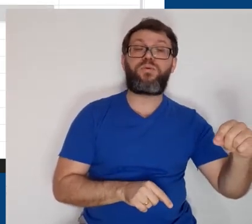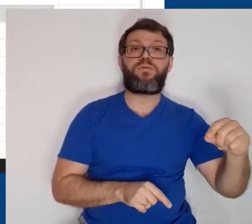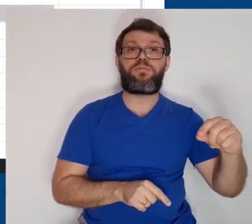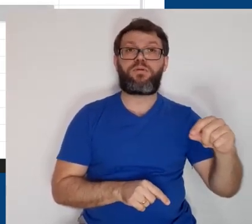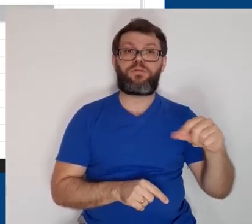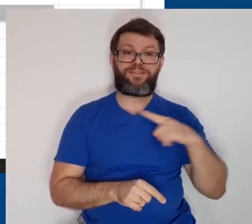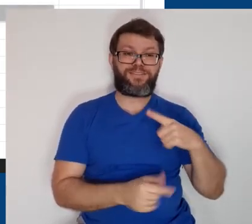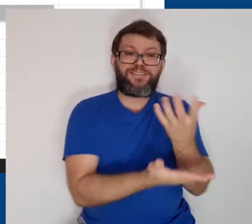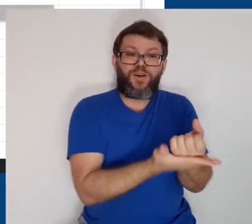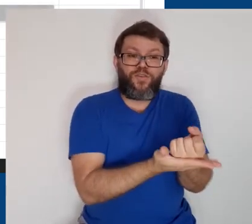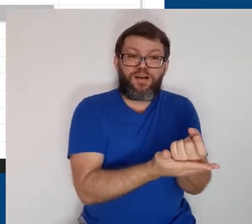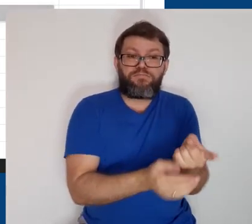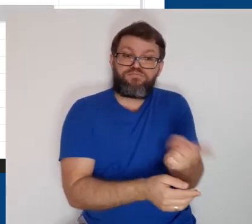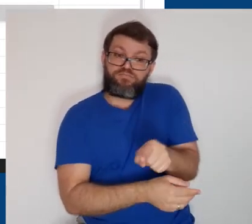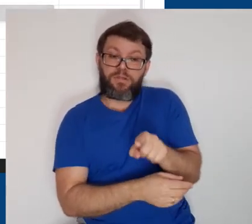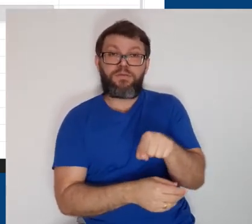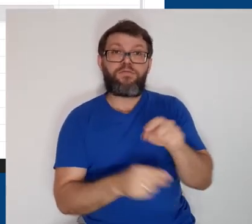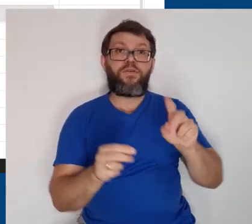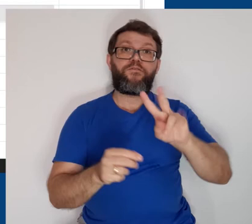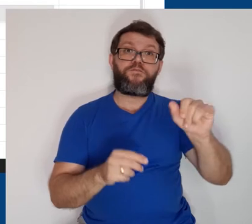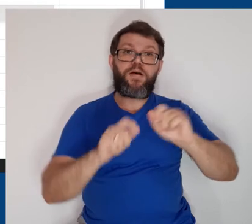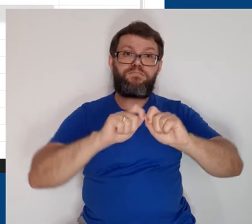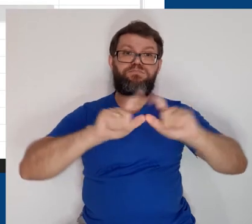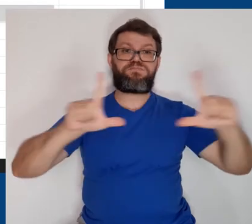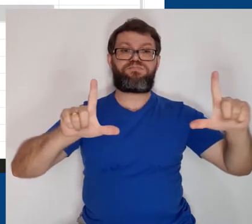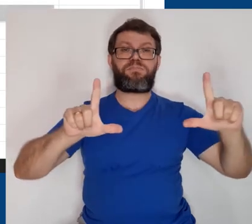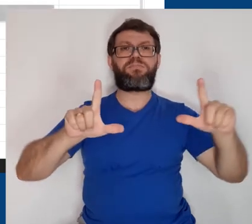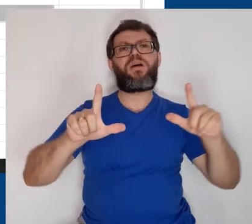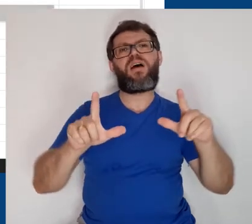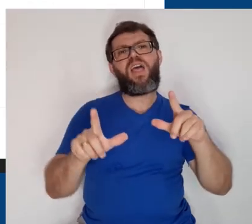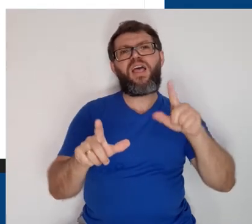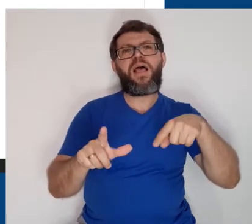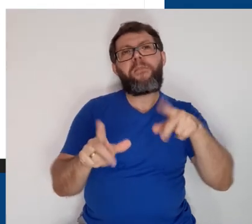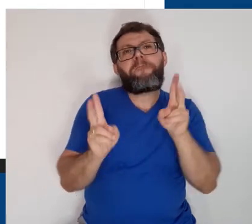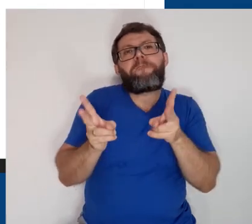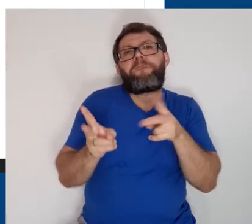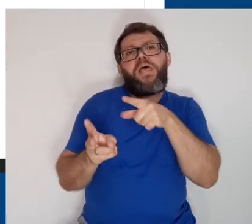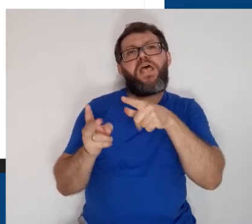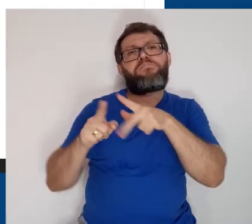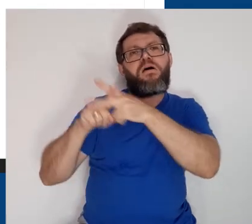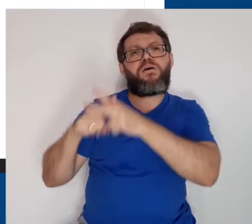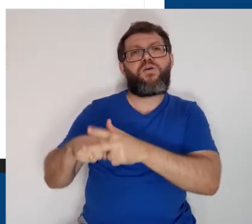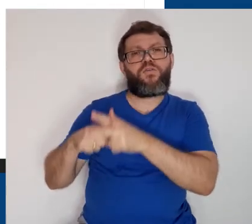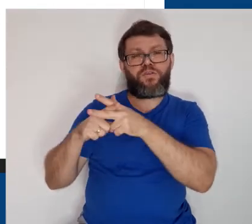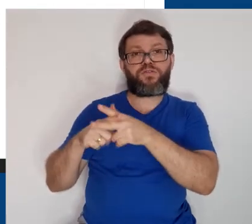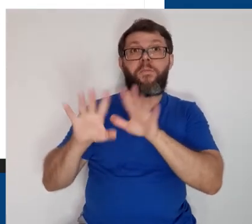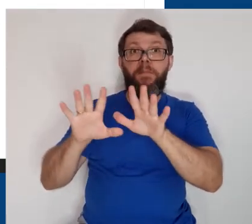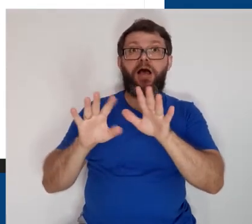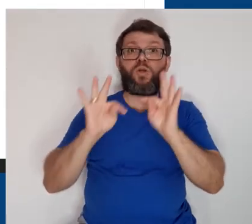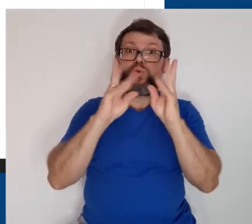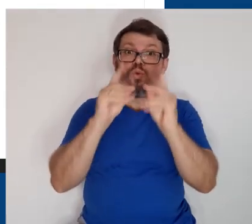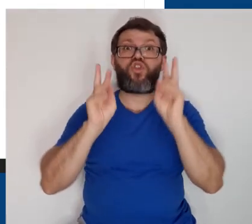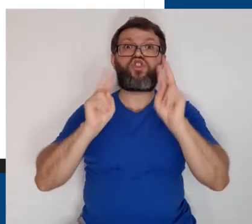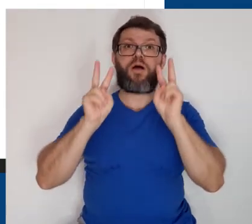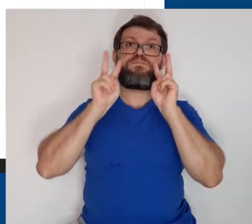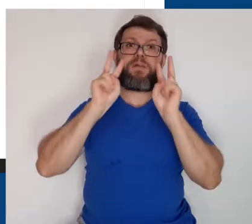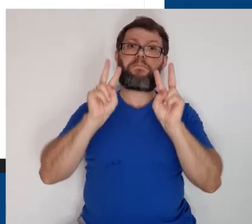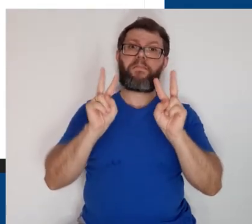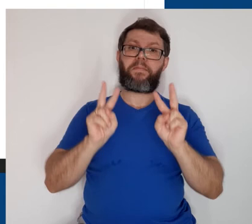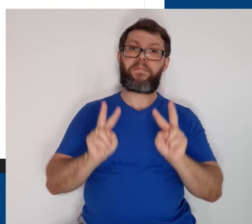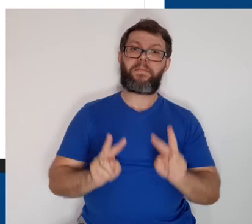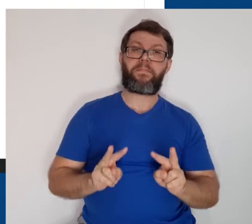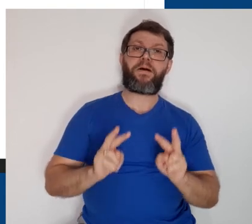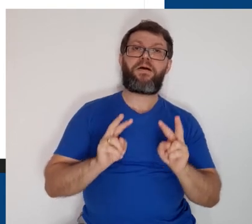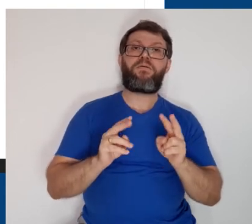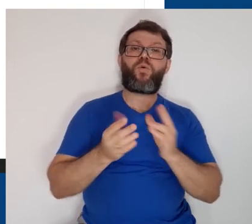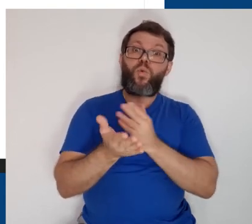esse evento clicando em mais opções ao lado do botão salvar você abre uma janela que tem praticamente as mesmas